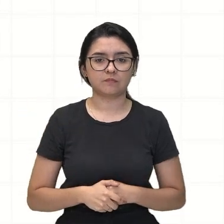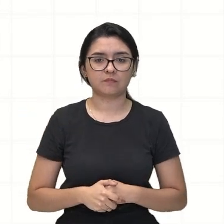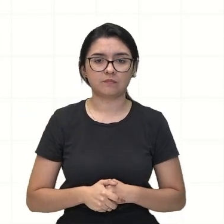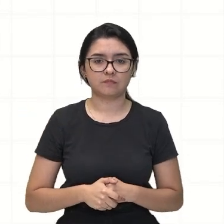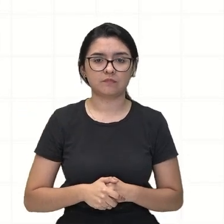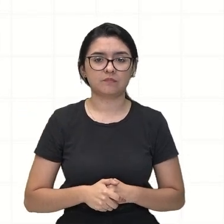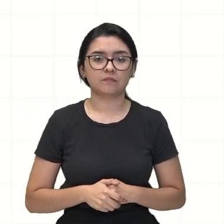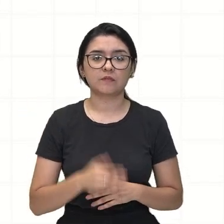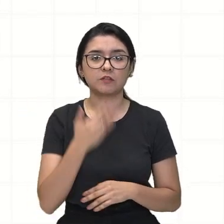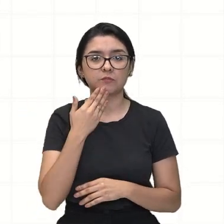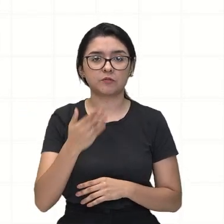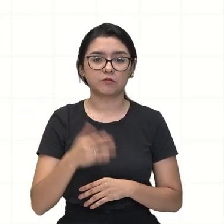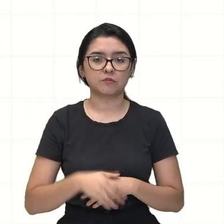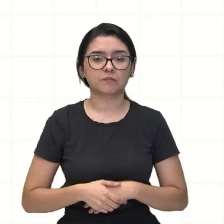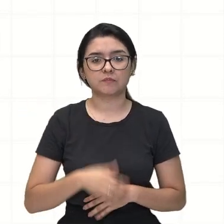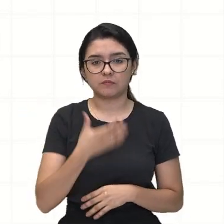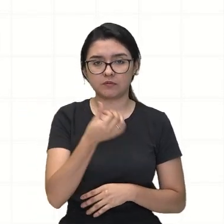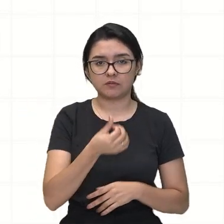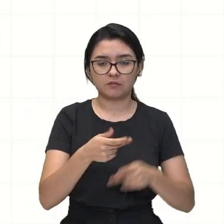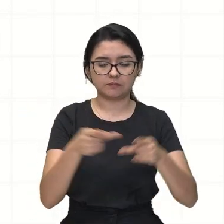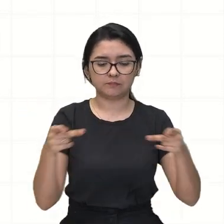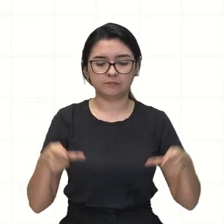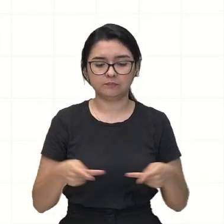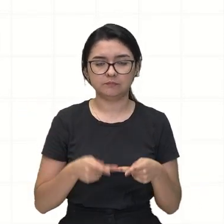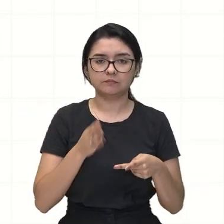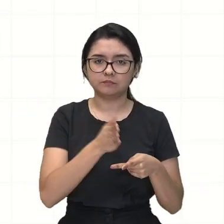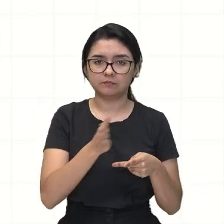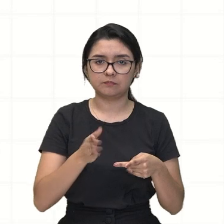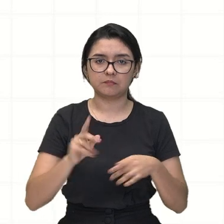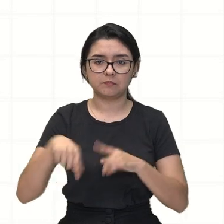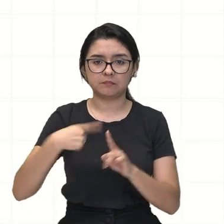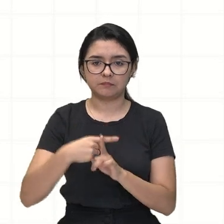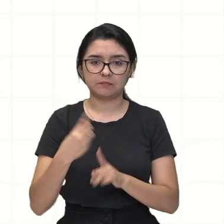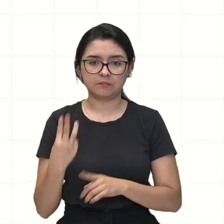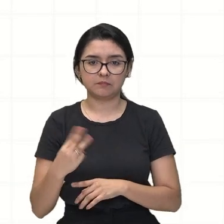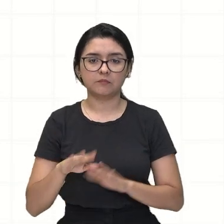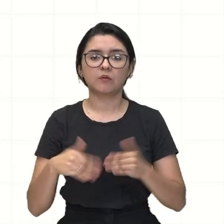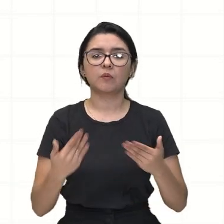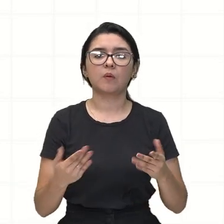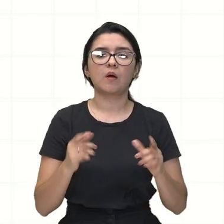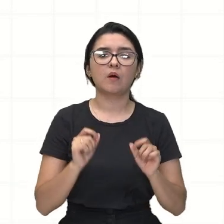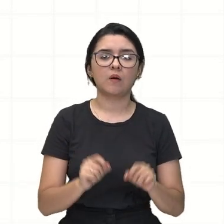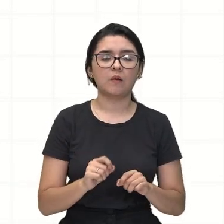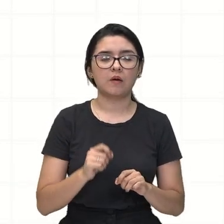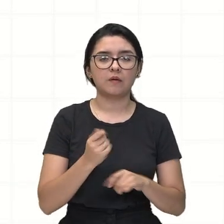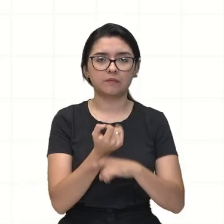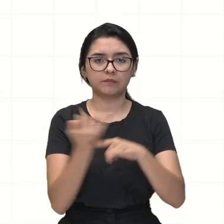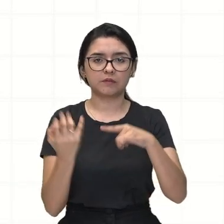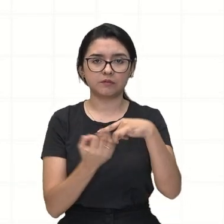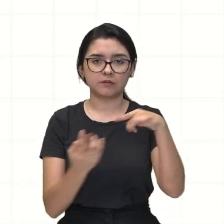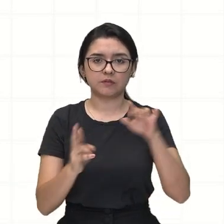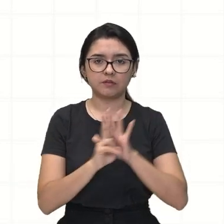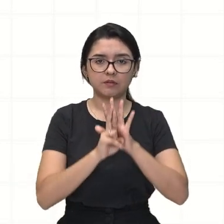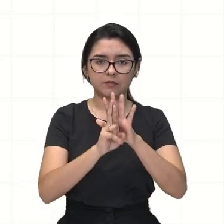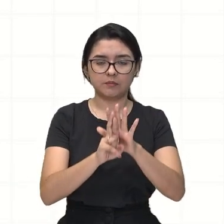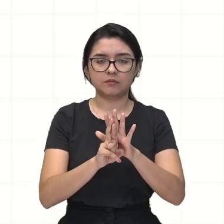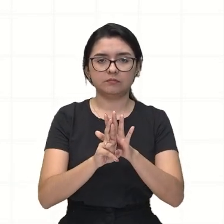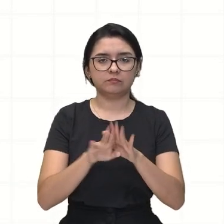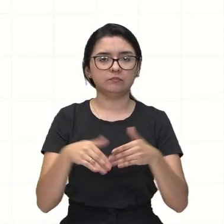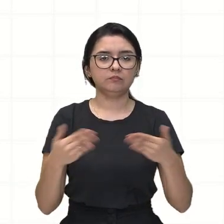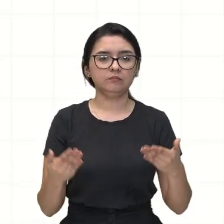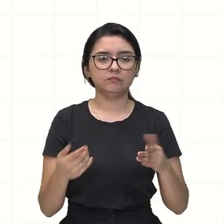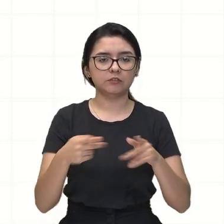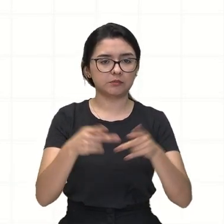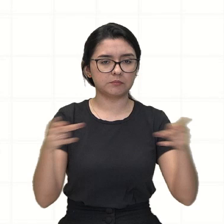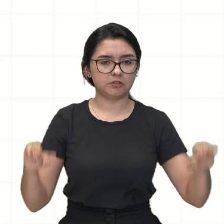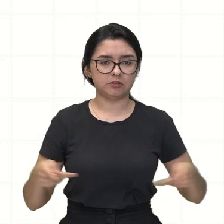mais 3 fatias. Tudo bem? E qual fração representa, então, o pedido, né? Qual fração